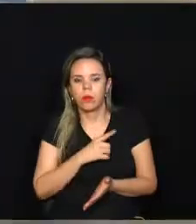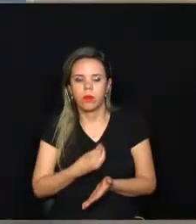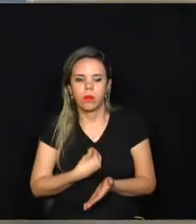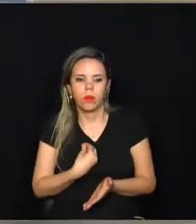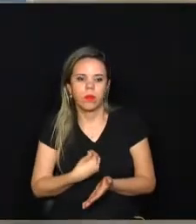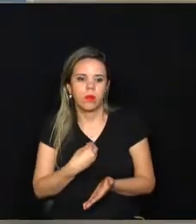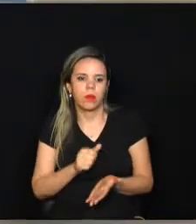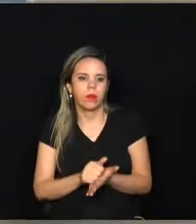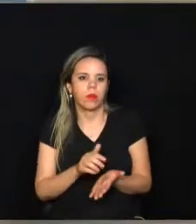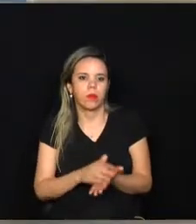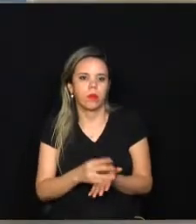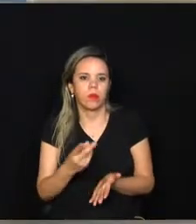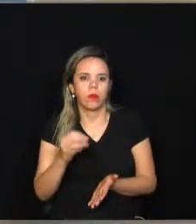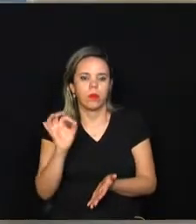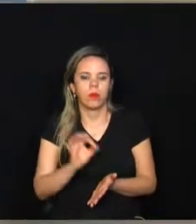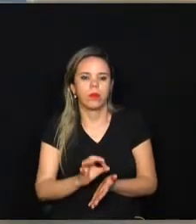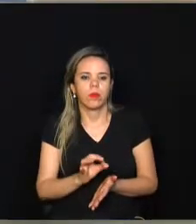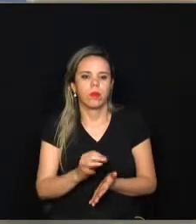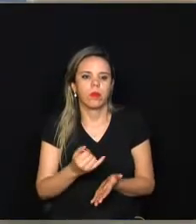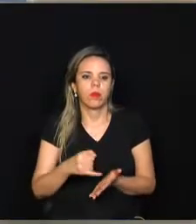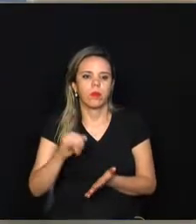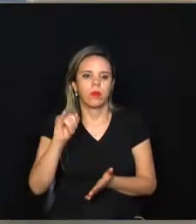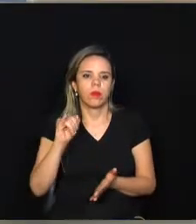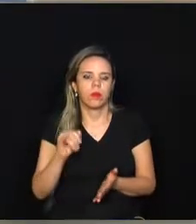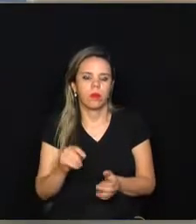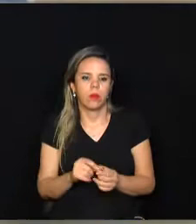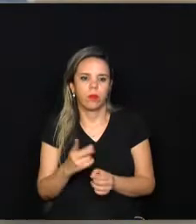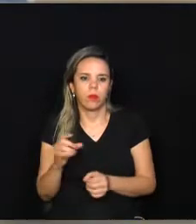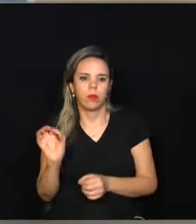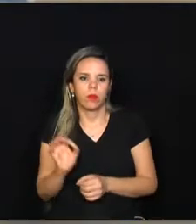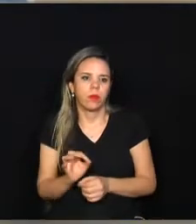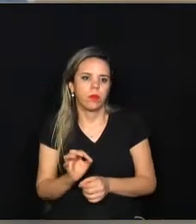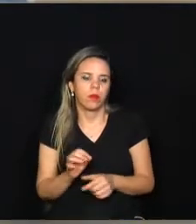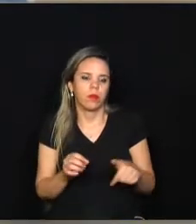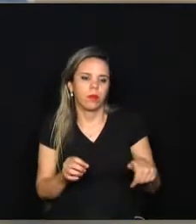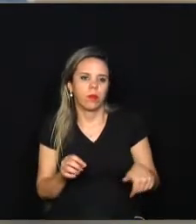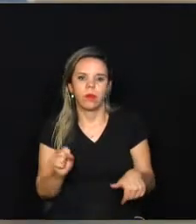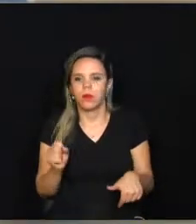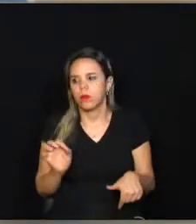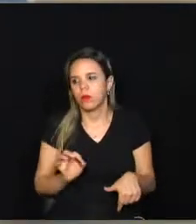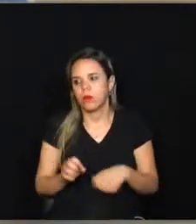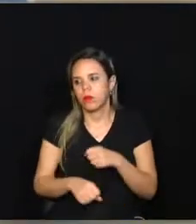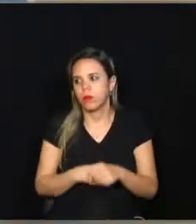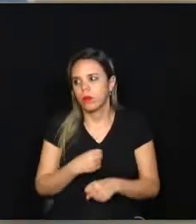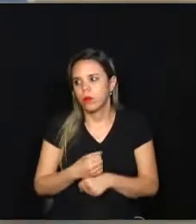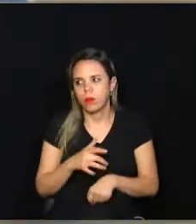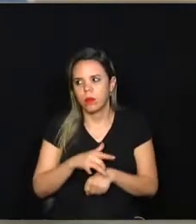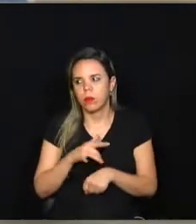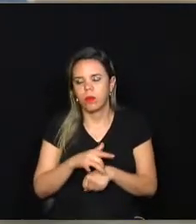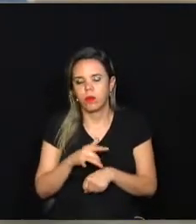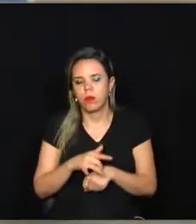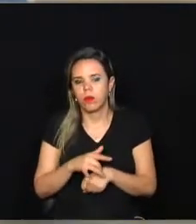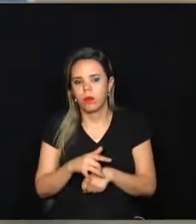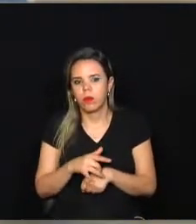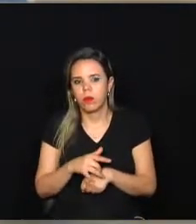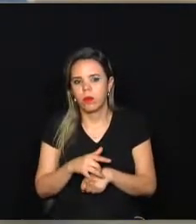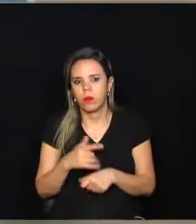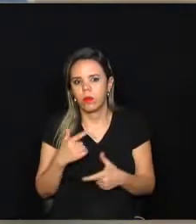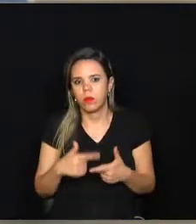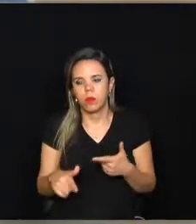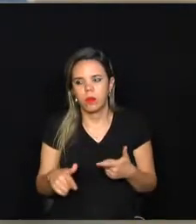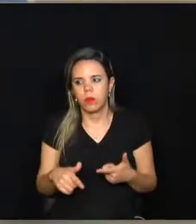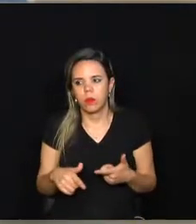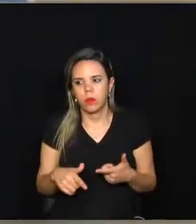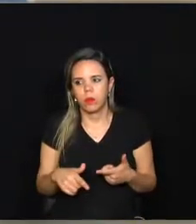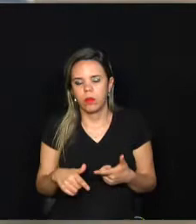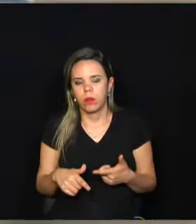existe multa de 20% quando a infração está 10%, 7%, 8% ao ano. Então é um absurdo, era uma penalização